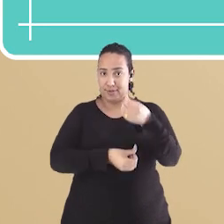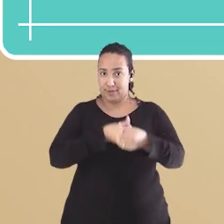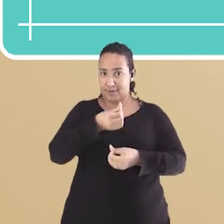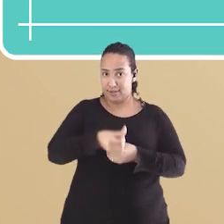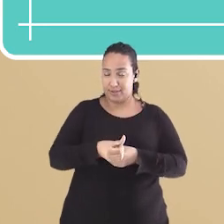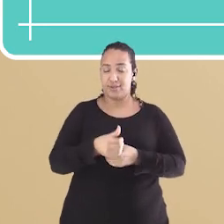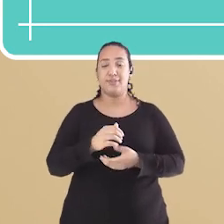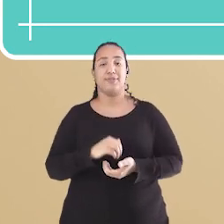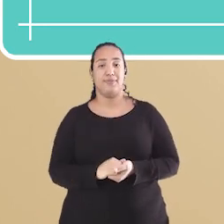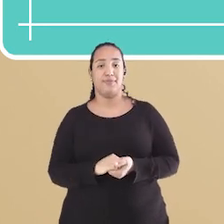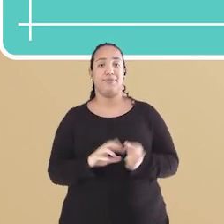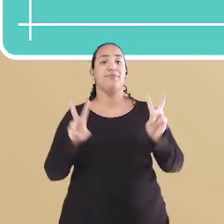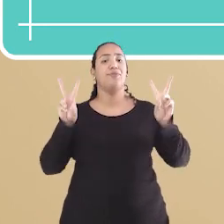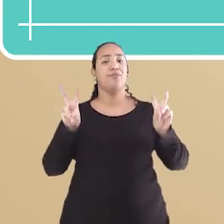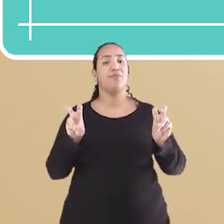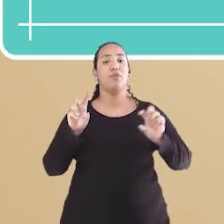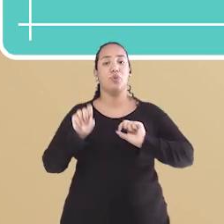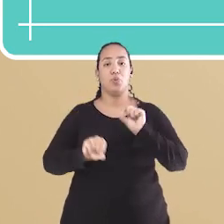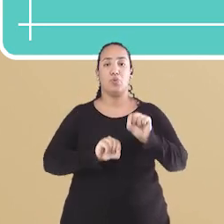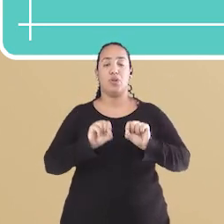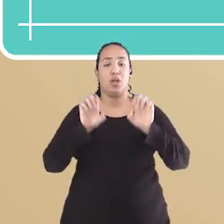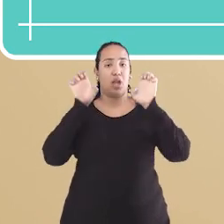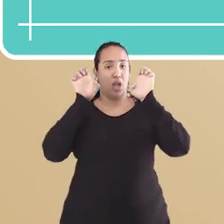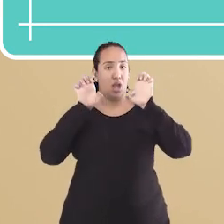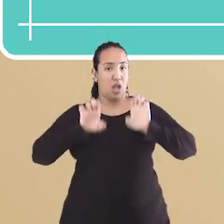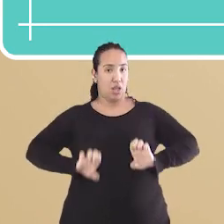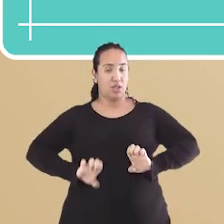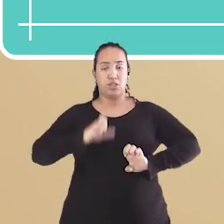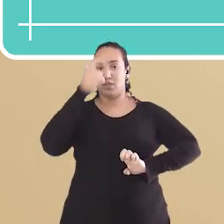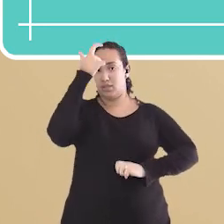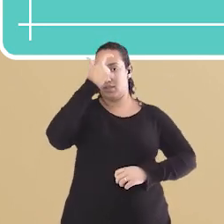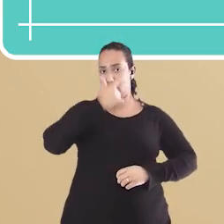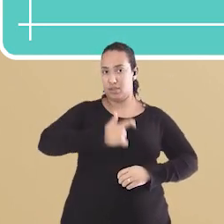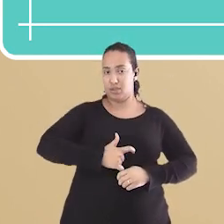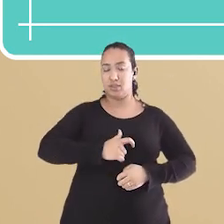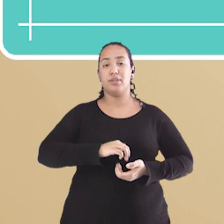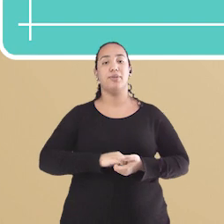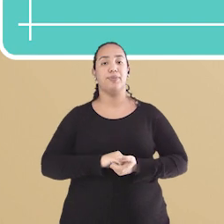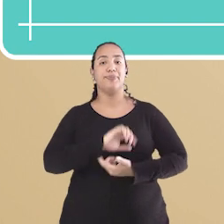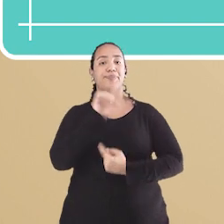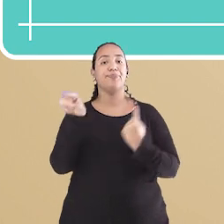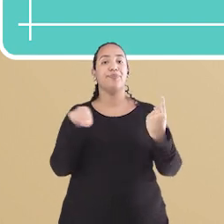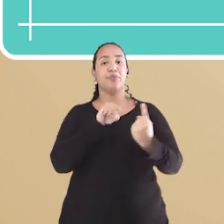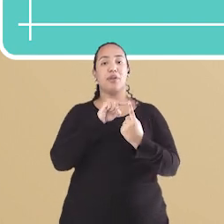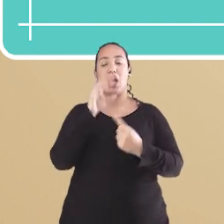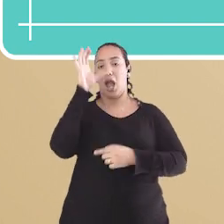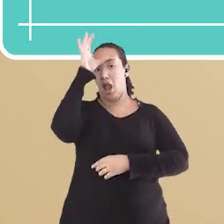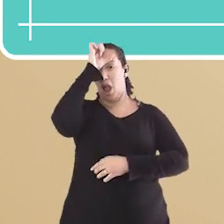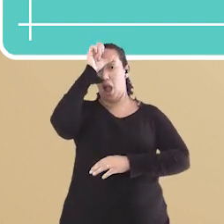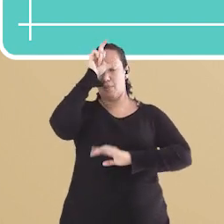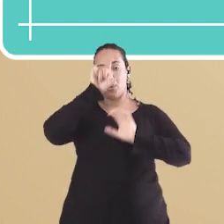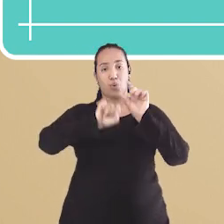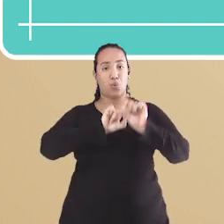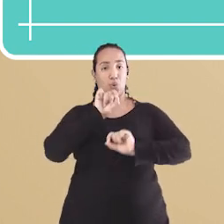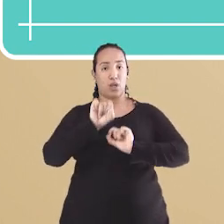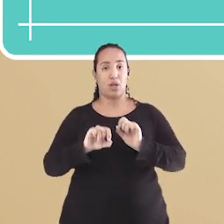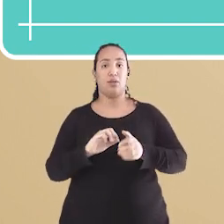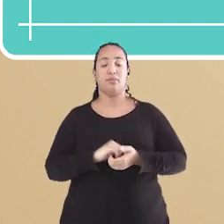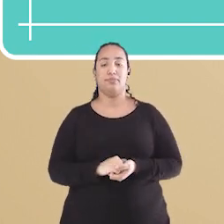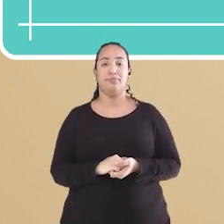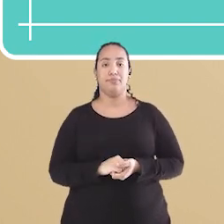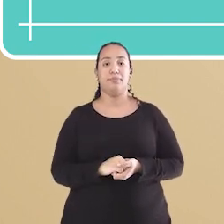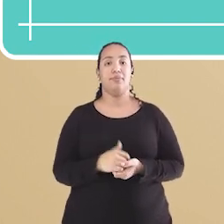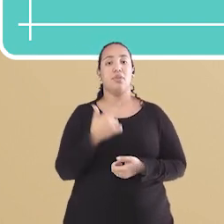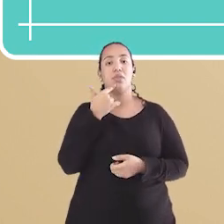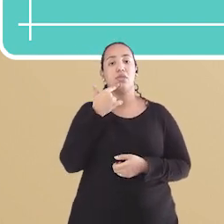EJA e tem como eixo temático ética e cidadania. O objetivo de aprendizagem é valorizar a